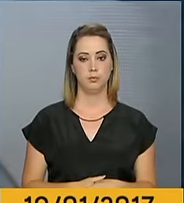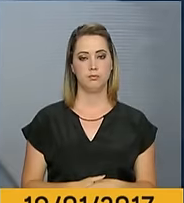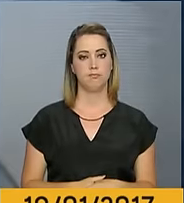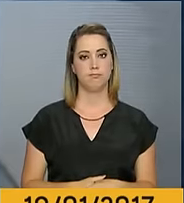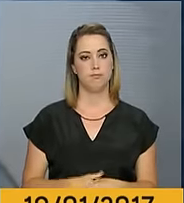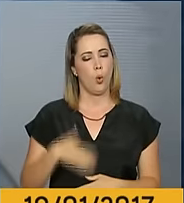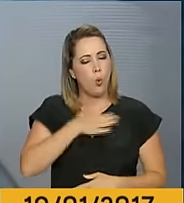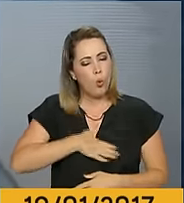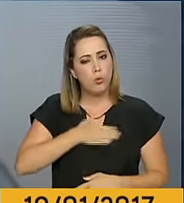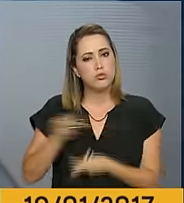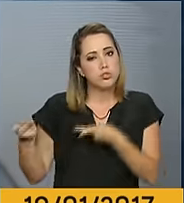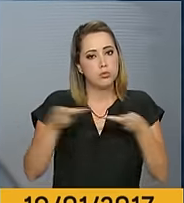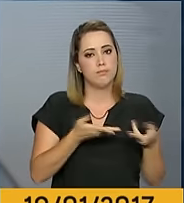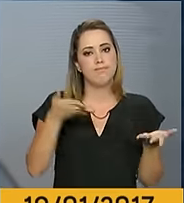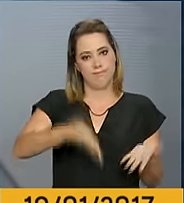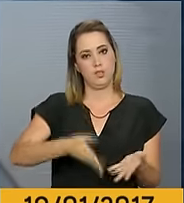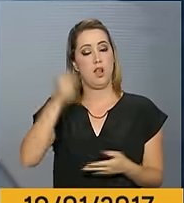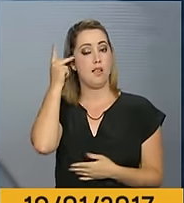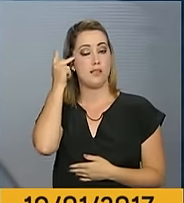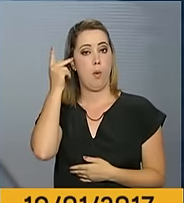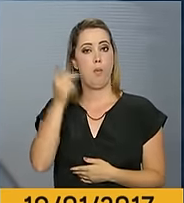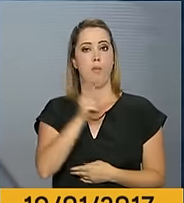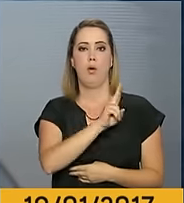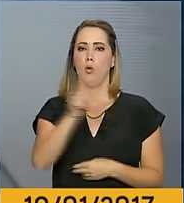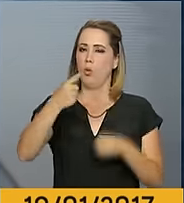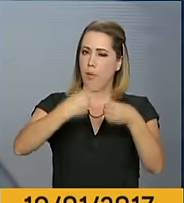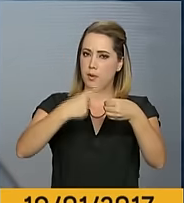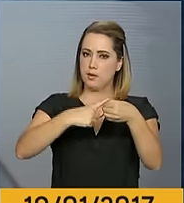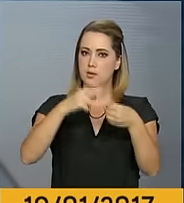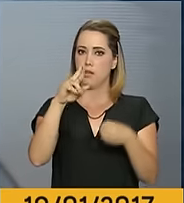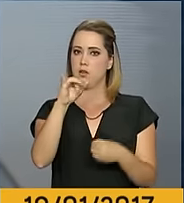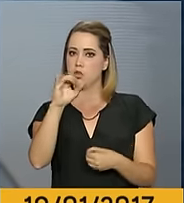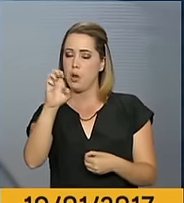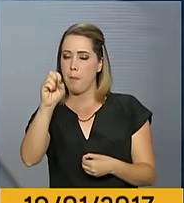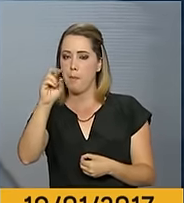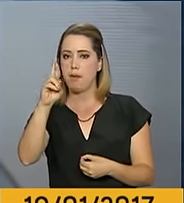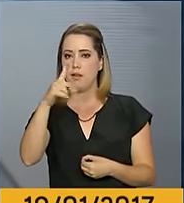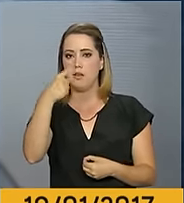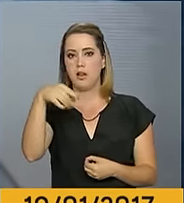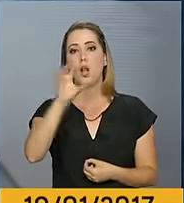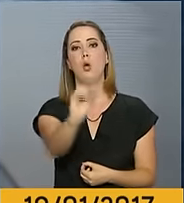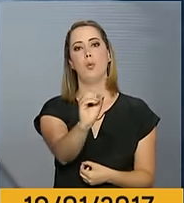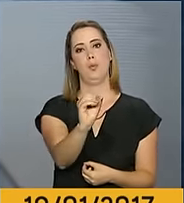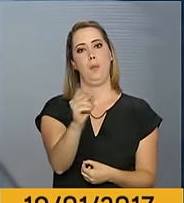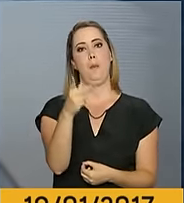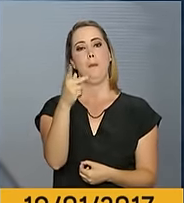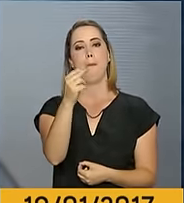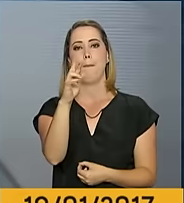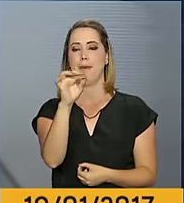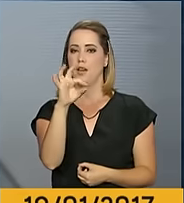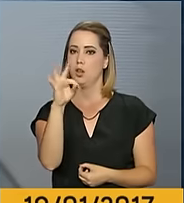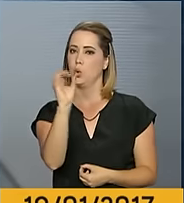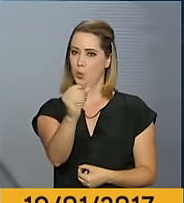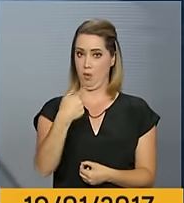E, por se tratar, entre outras coisas, lembrou bem o governador, do meu estado.